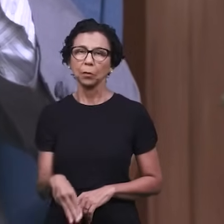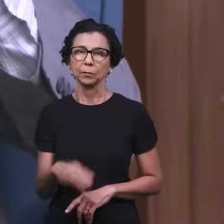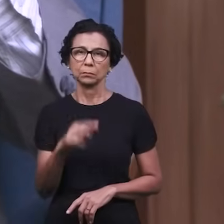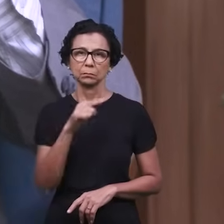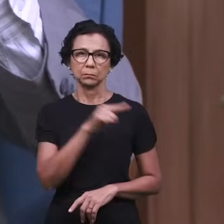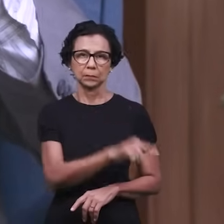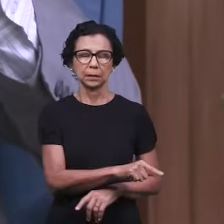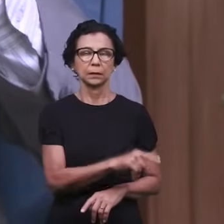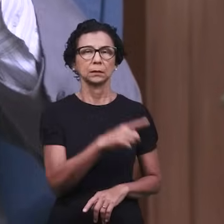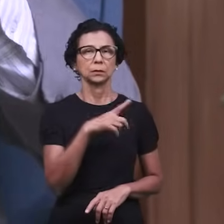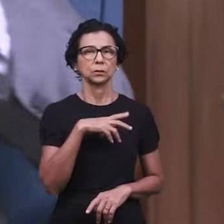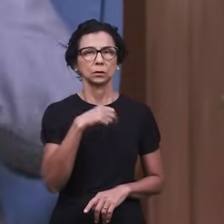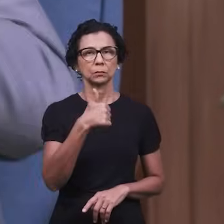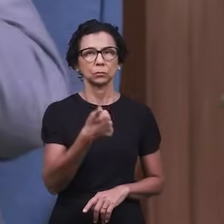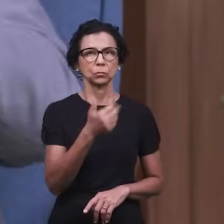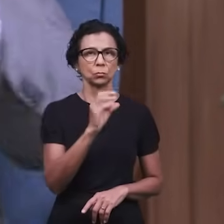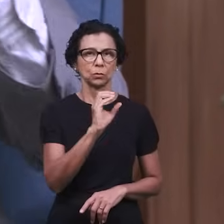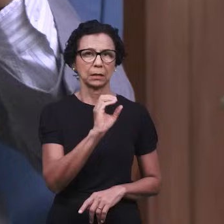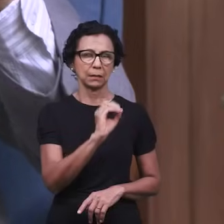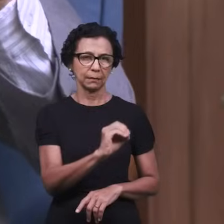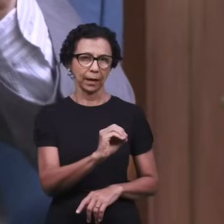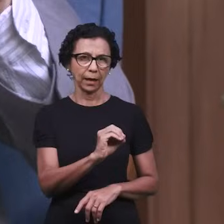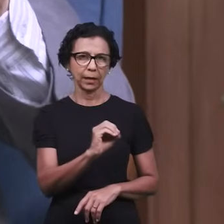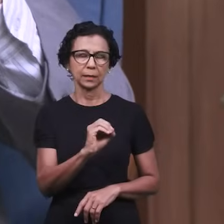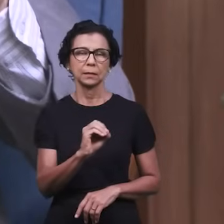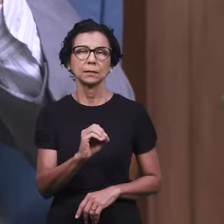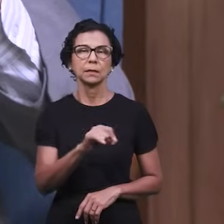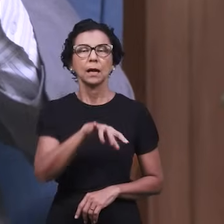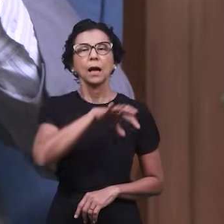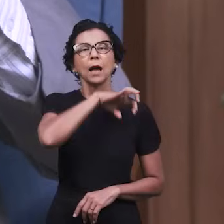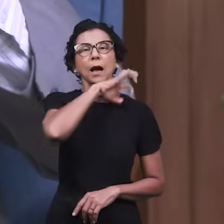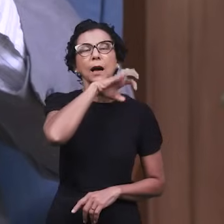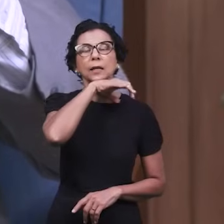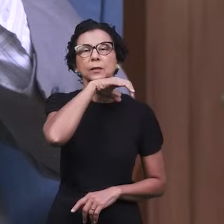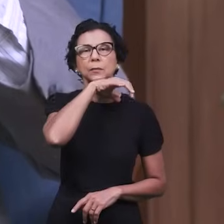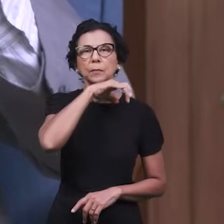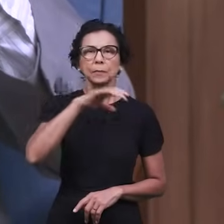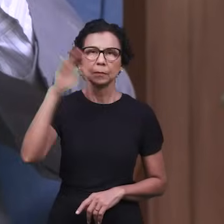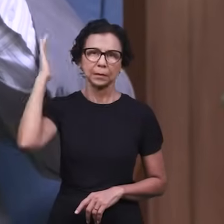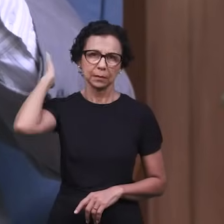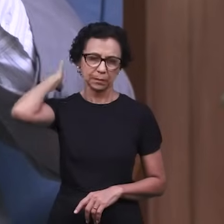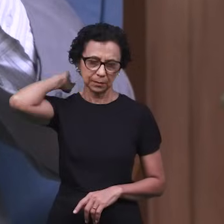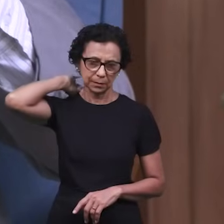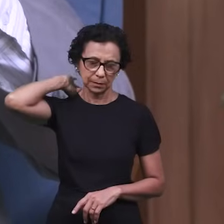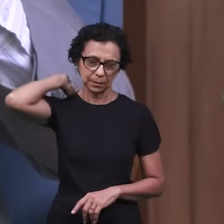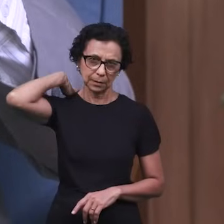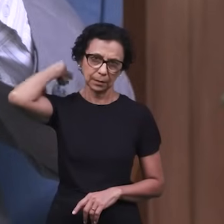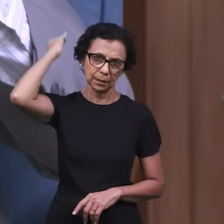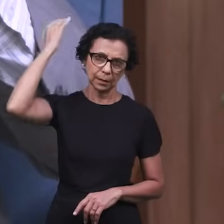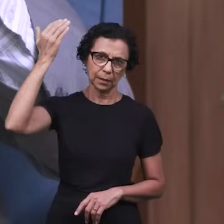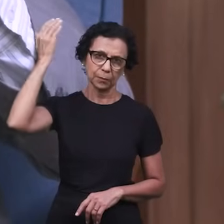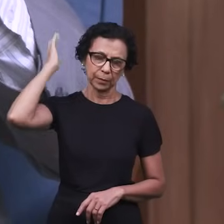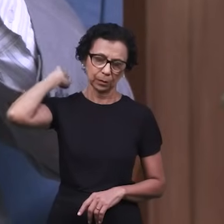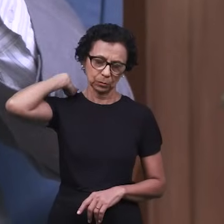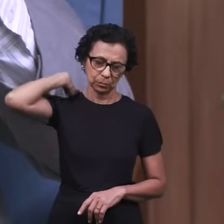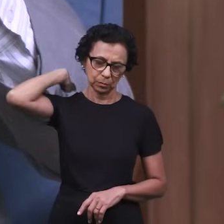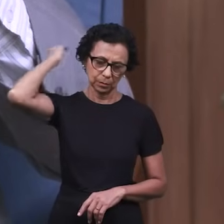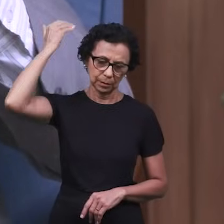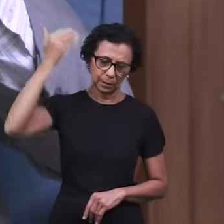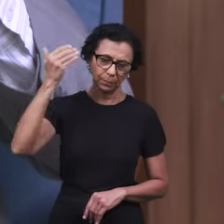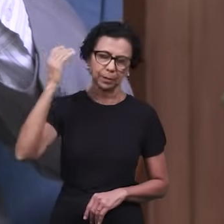quilômetros, numa viagem estimada, nesse trecho de 750 quilômetros, pela época, em torno de 20 a 30 dias, pelo